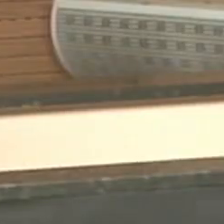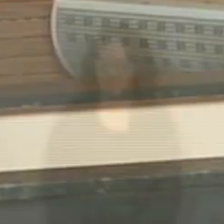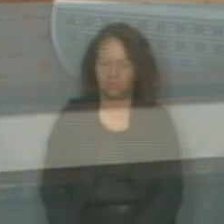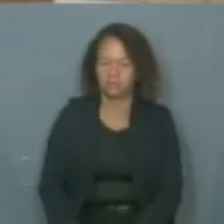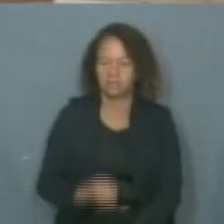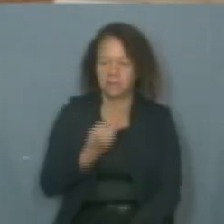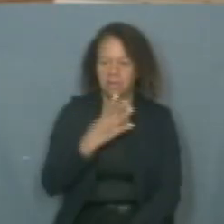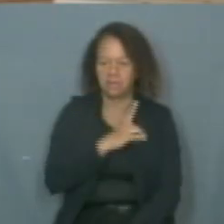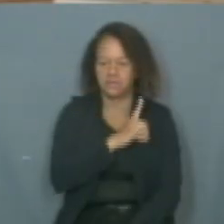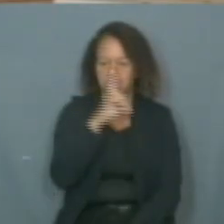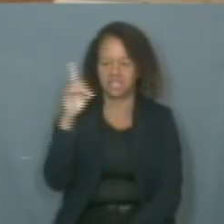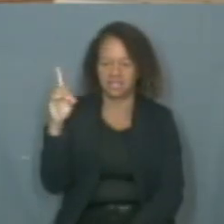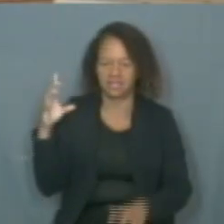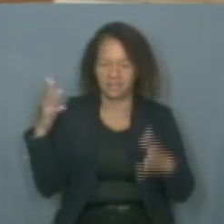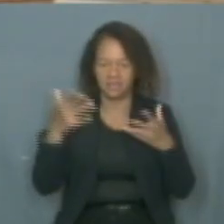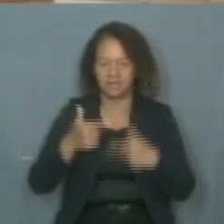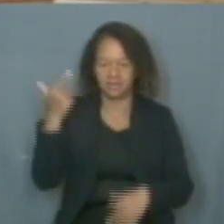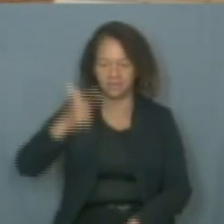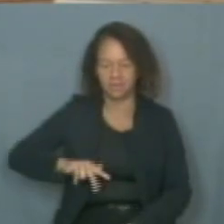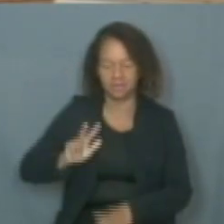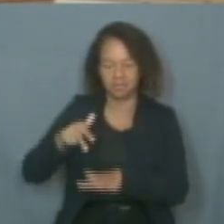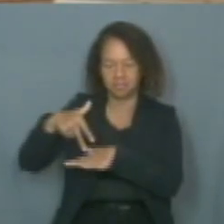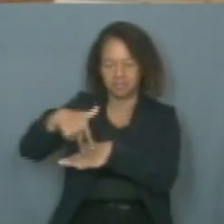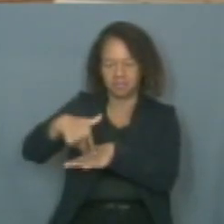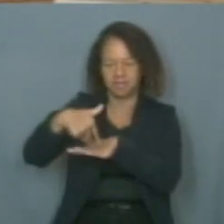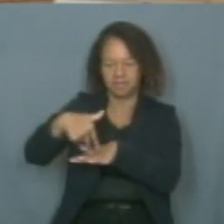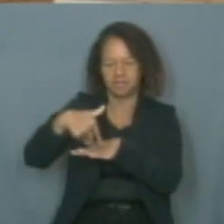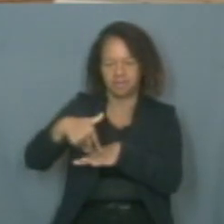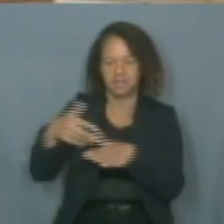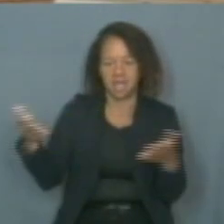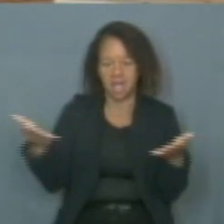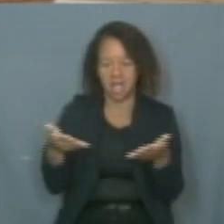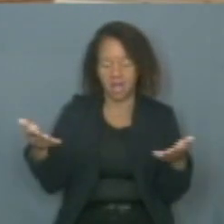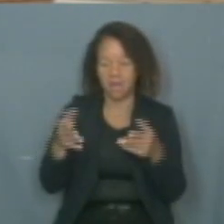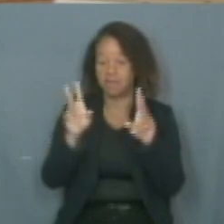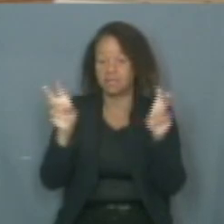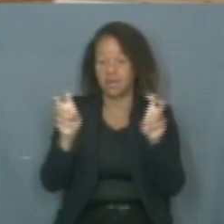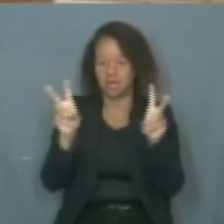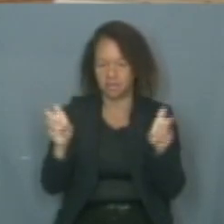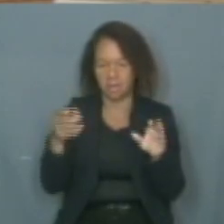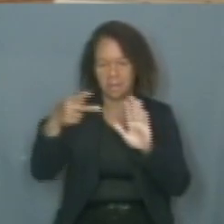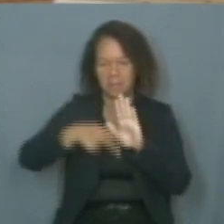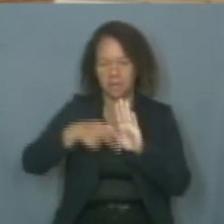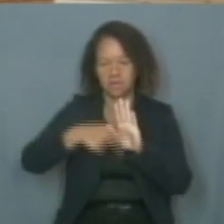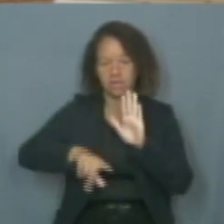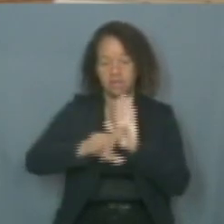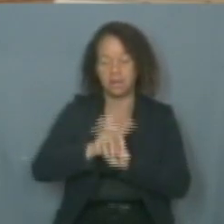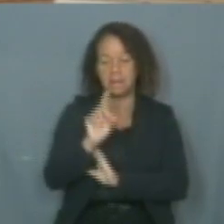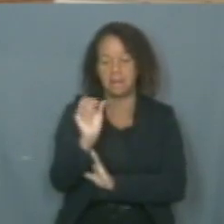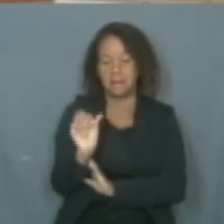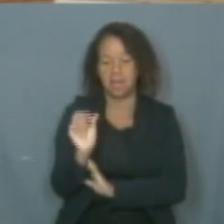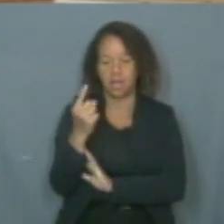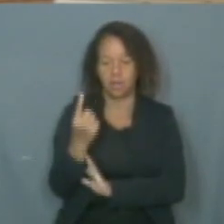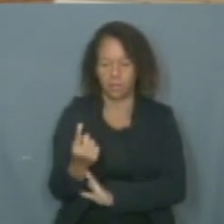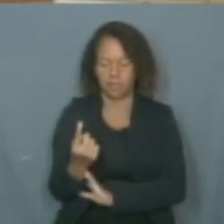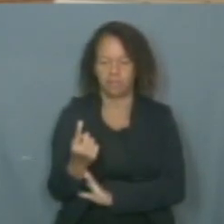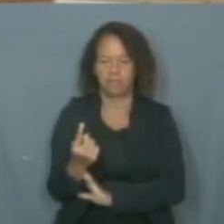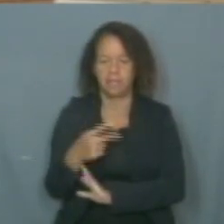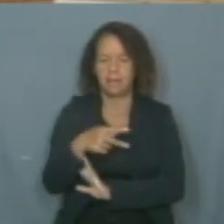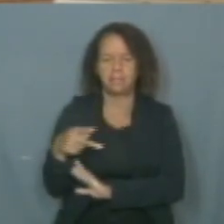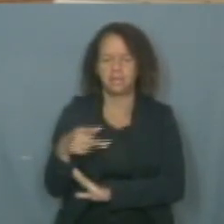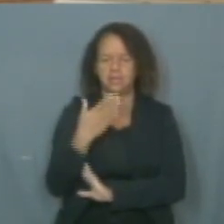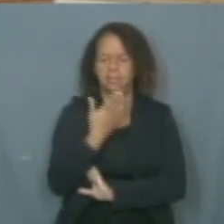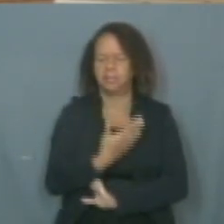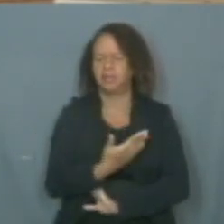Bom dia a todos, mais uma vez, aqui nessa tribuna. Agora em questão, o projeto de lei 61. Presidente,